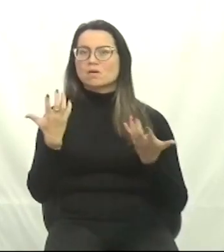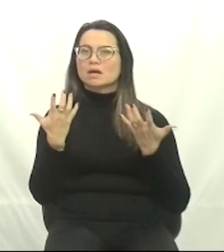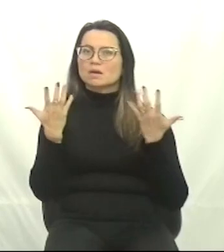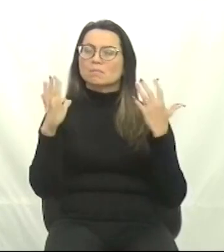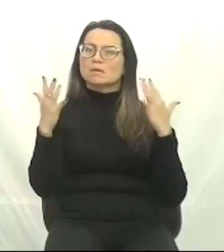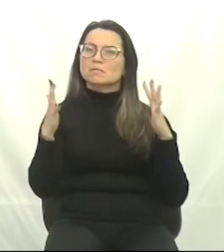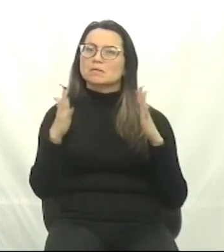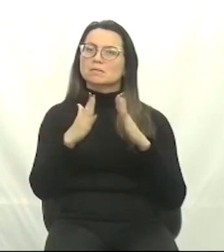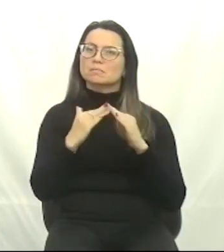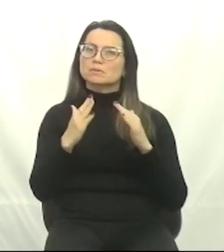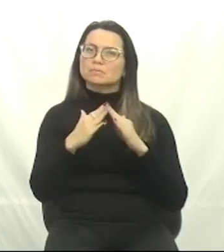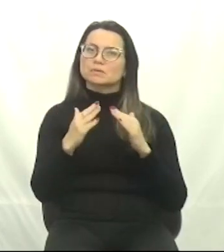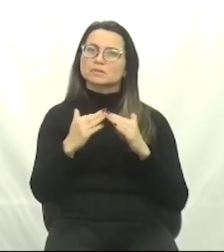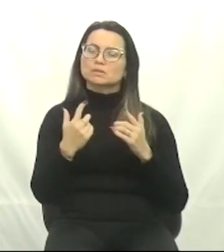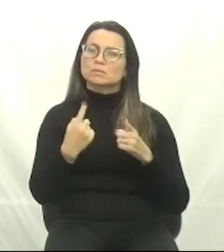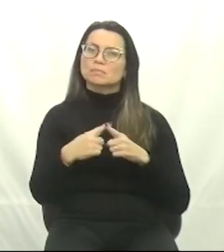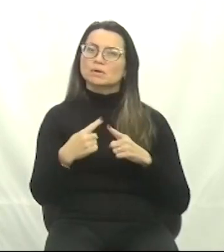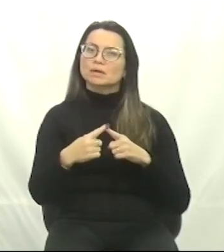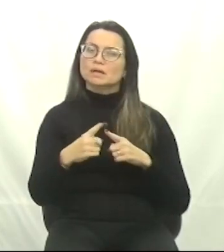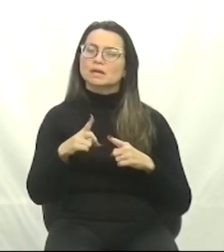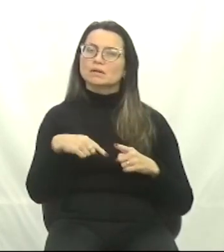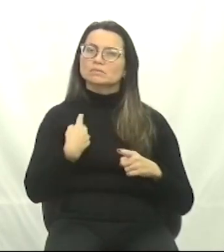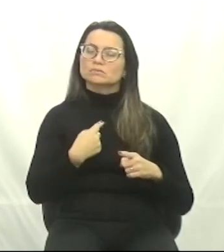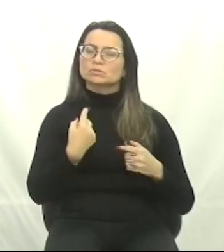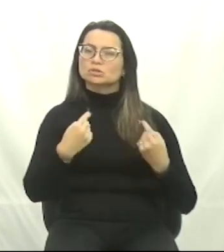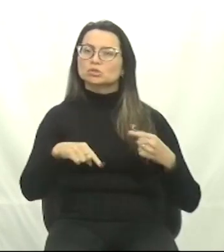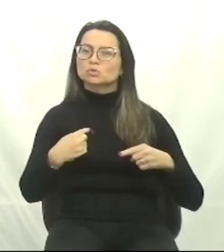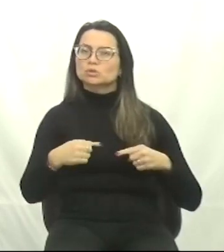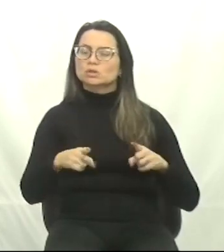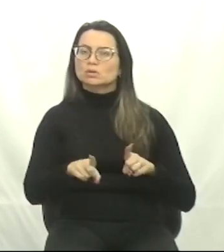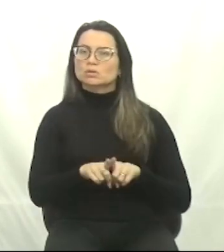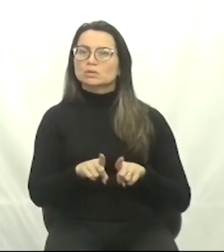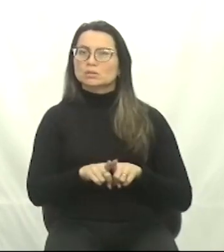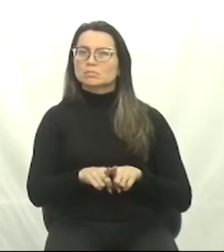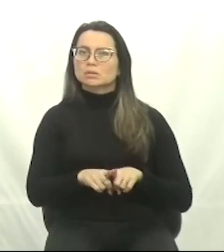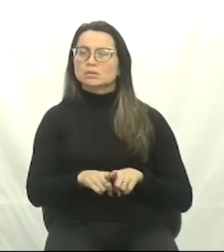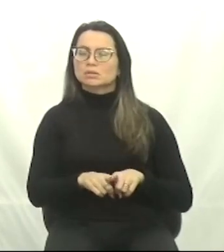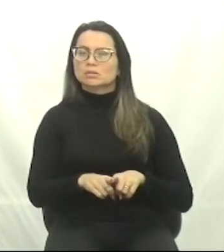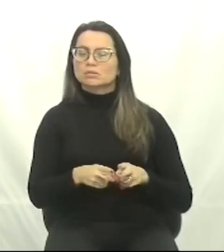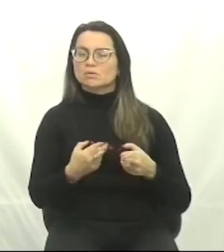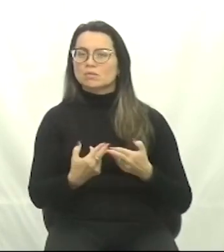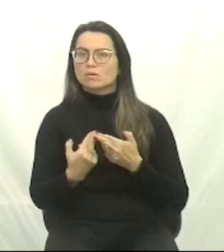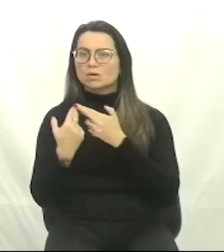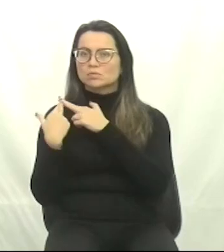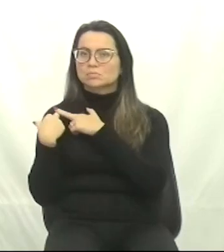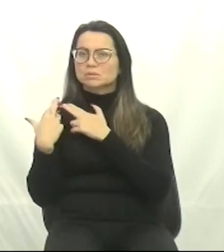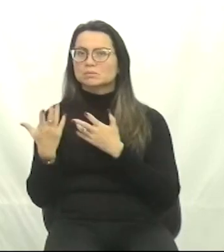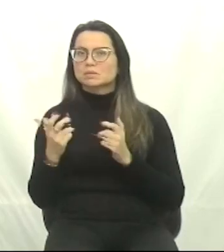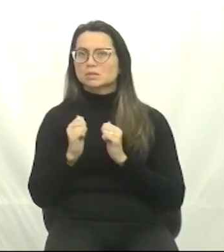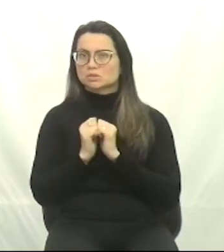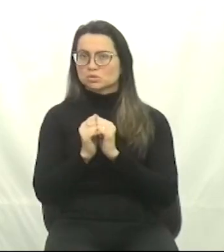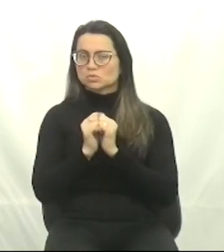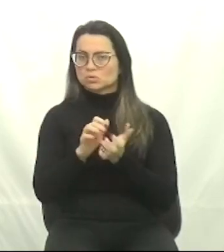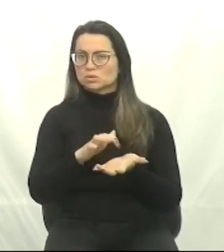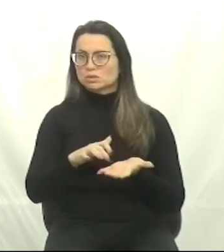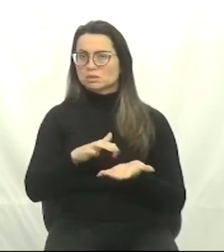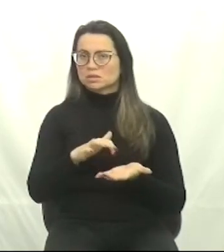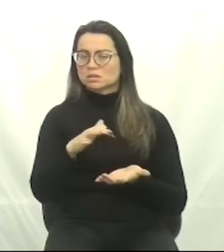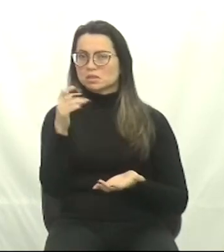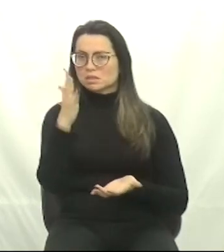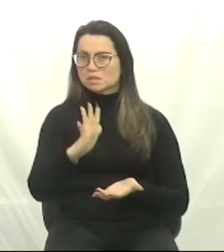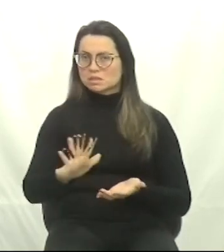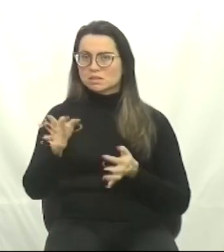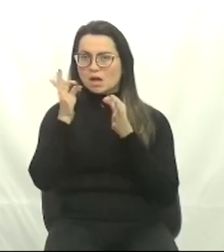esse requerimento, porque a gente tem feito essa discussão também com muita responsabilidade junto à Secretaria Nacional de Atenção